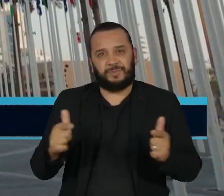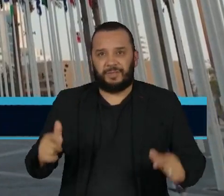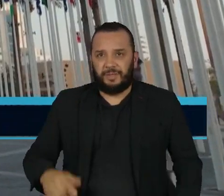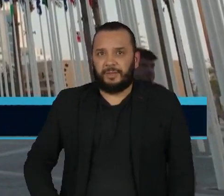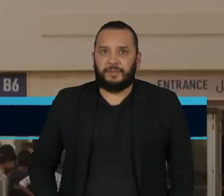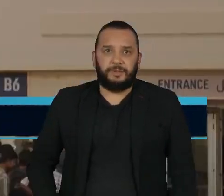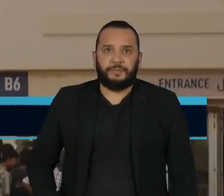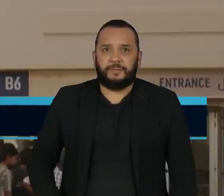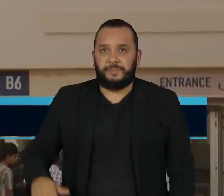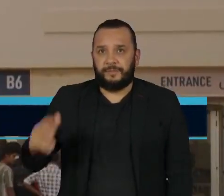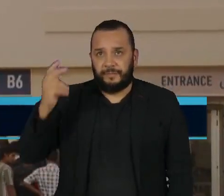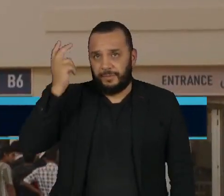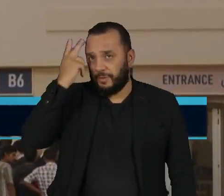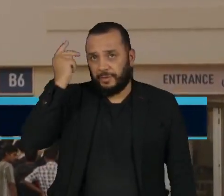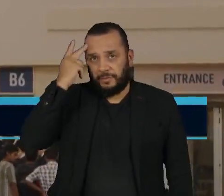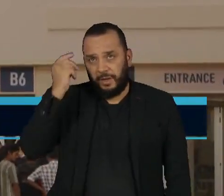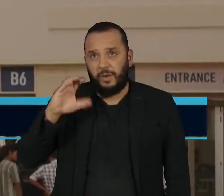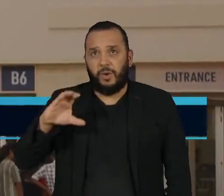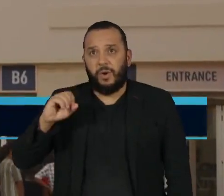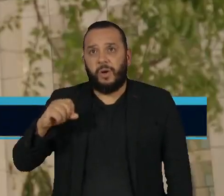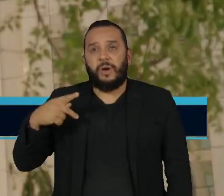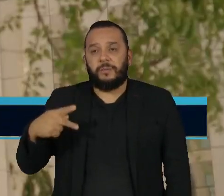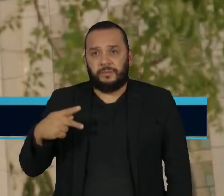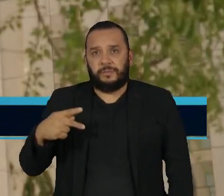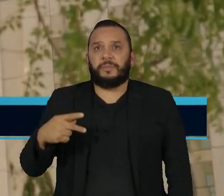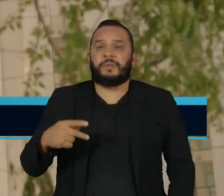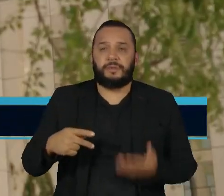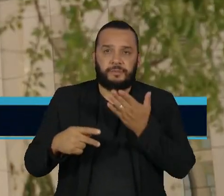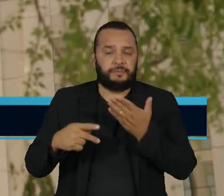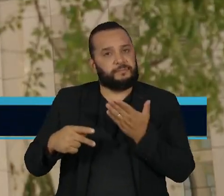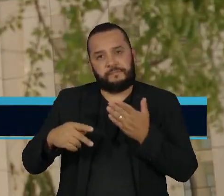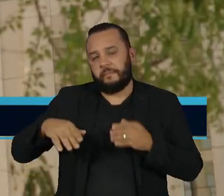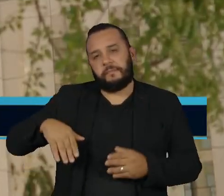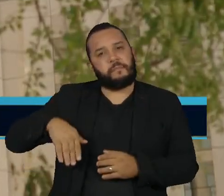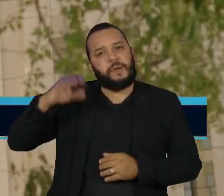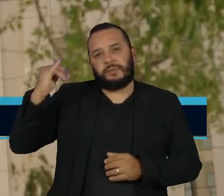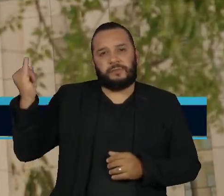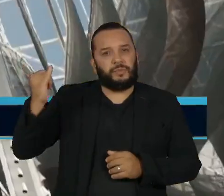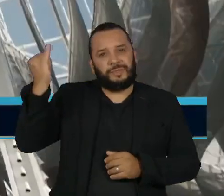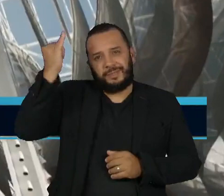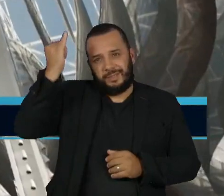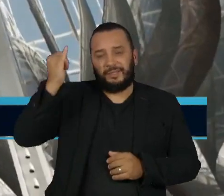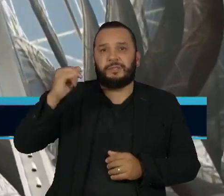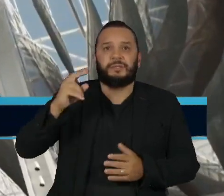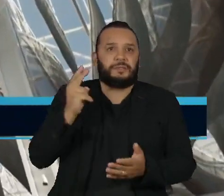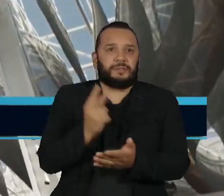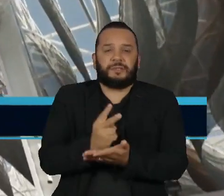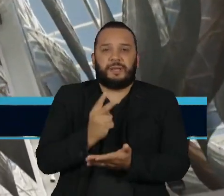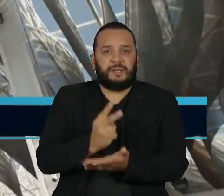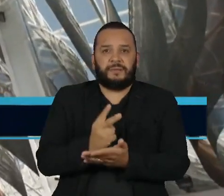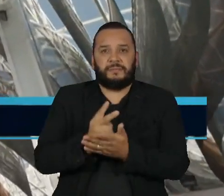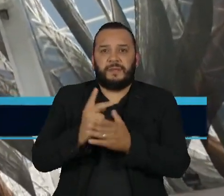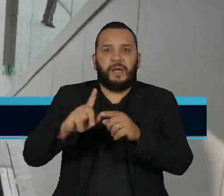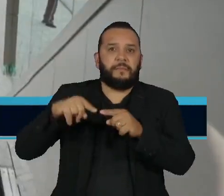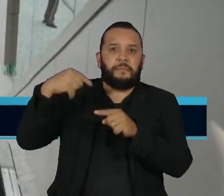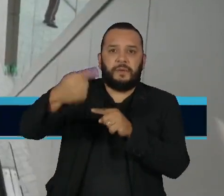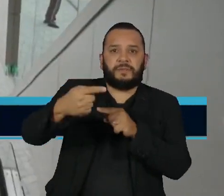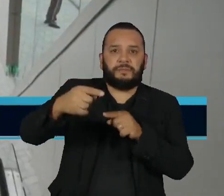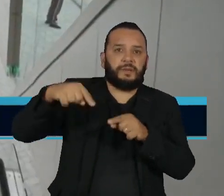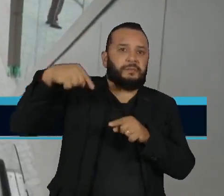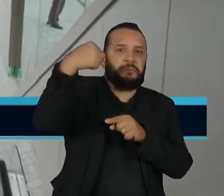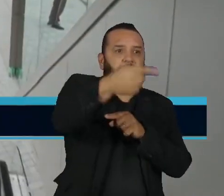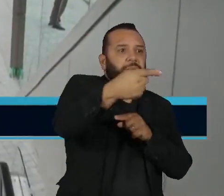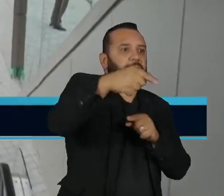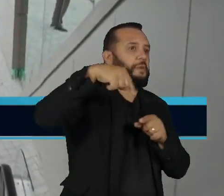virou rotina dizer que a Conferência do Clima mais importante da história é sempre a próxima. E desta vez